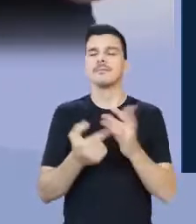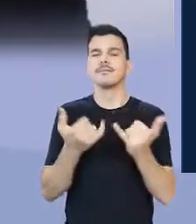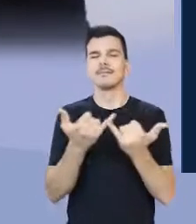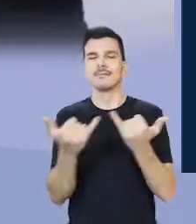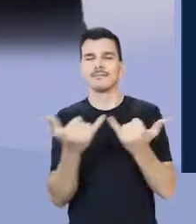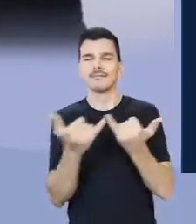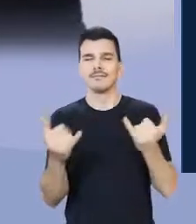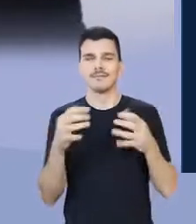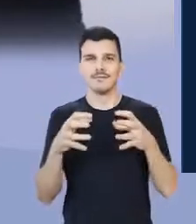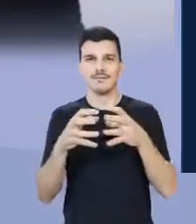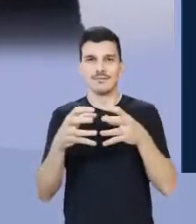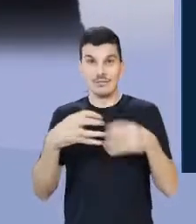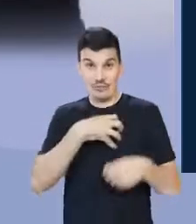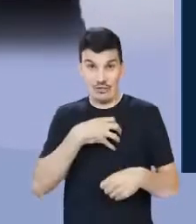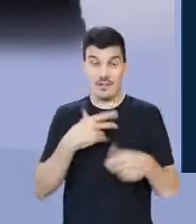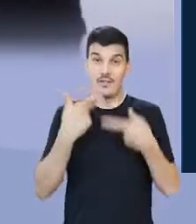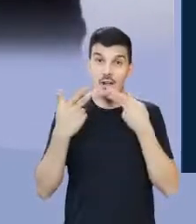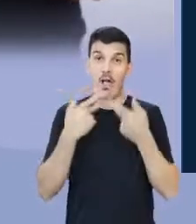da oralidade,